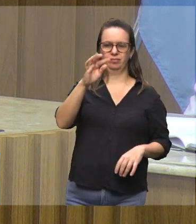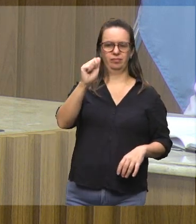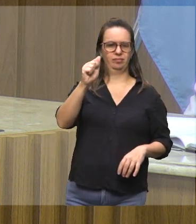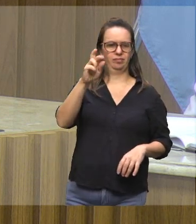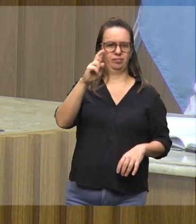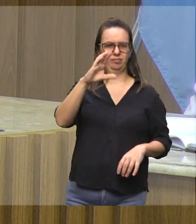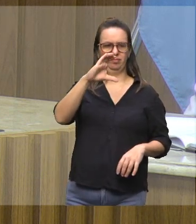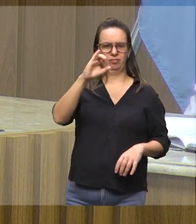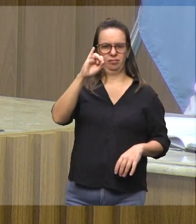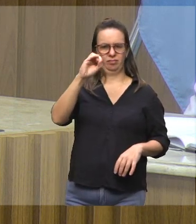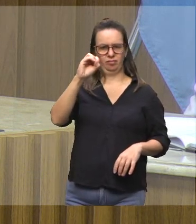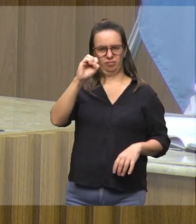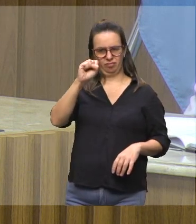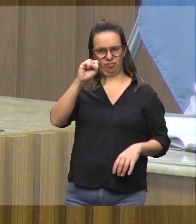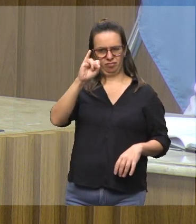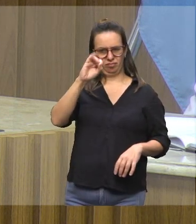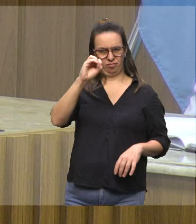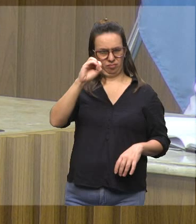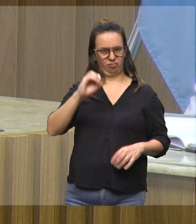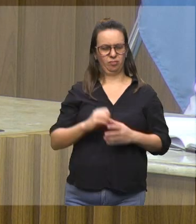pudesse sensibilizar,